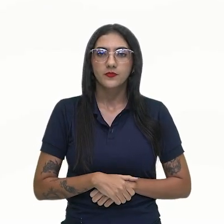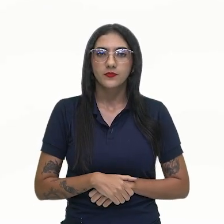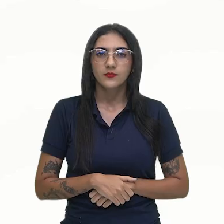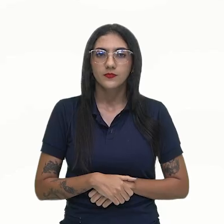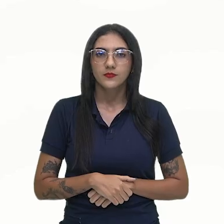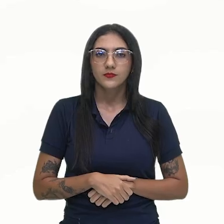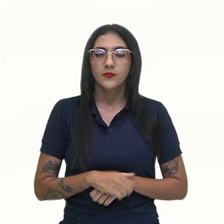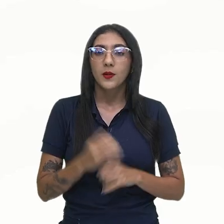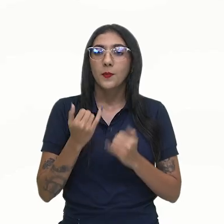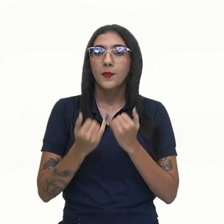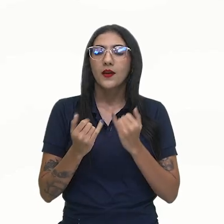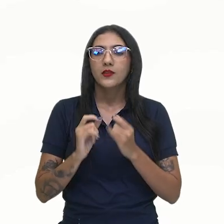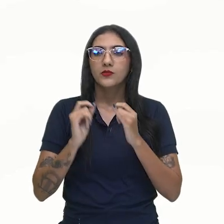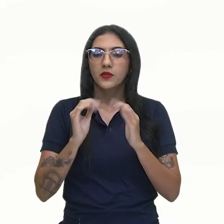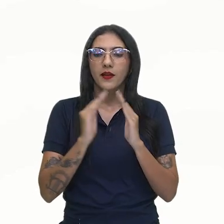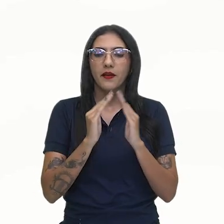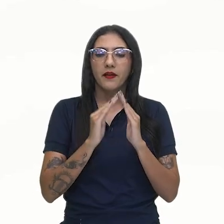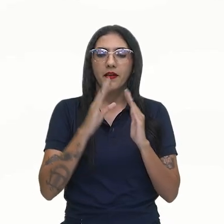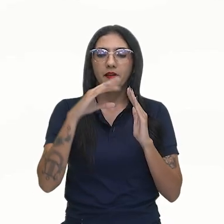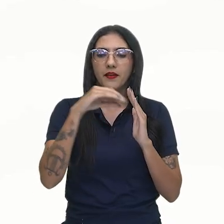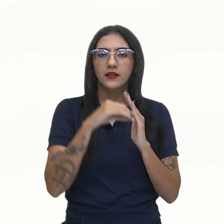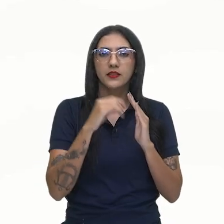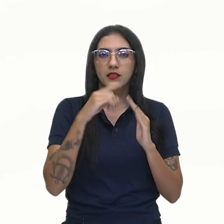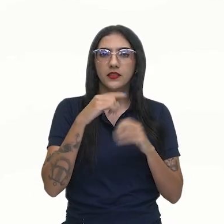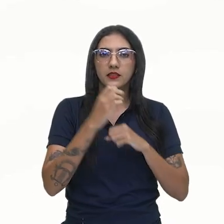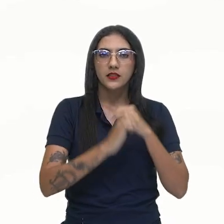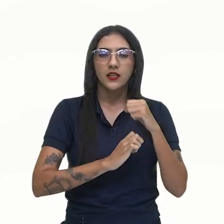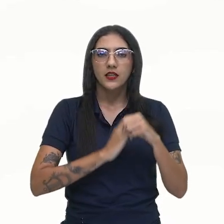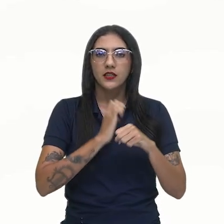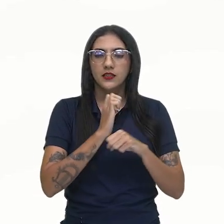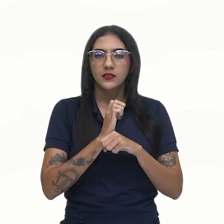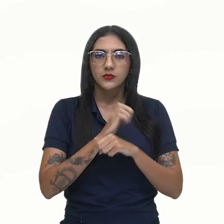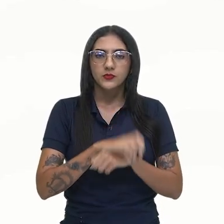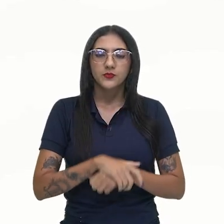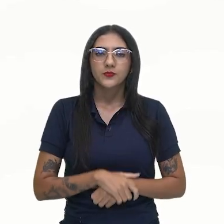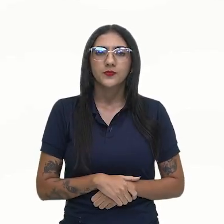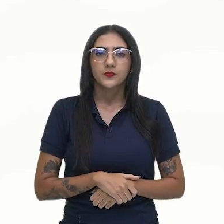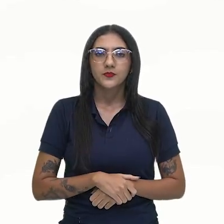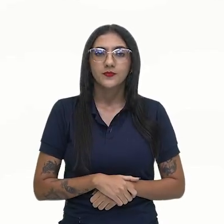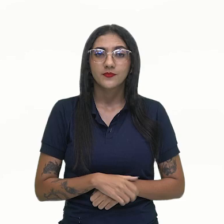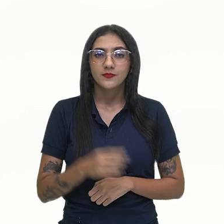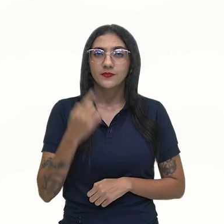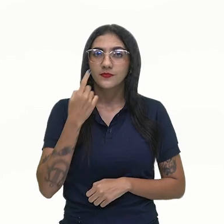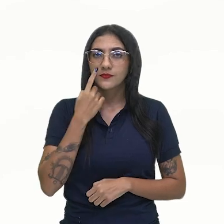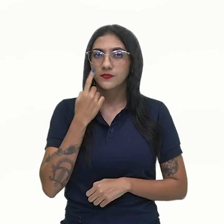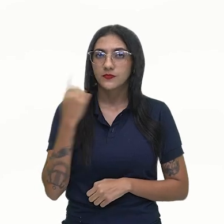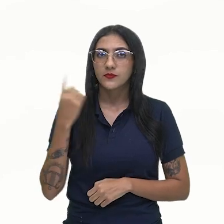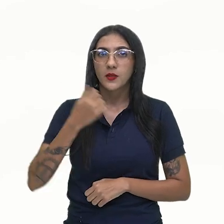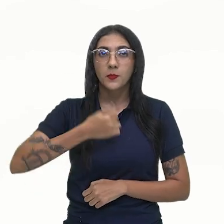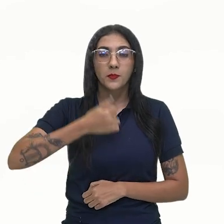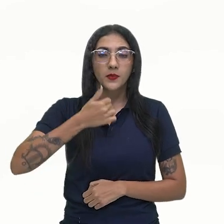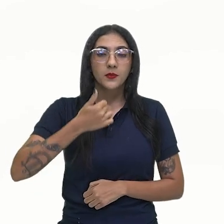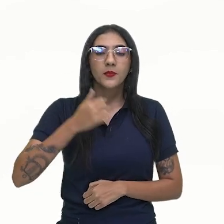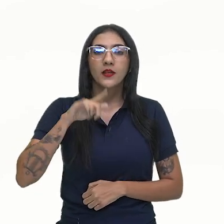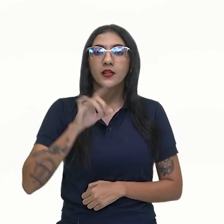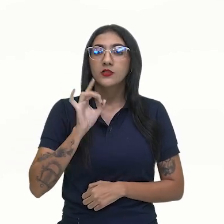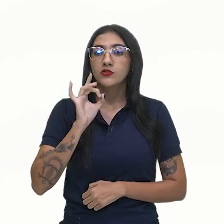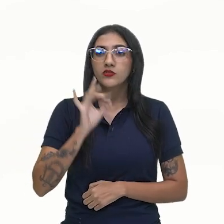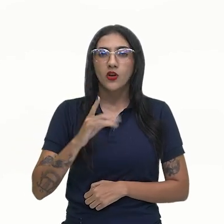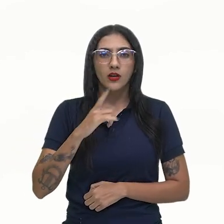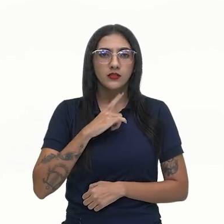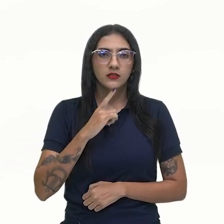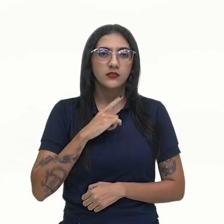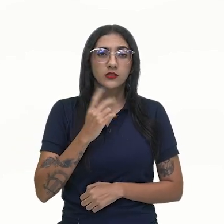ali as casinhas dos elétrons. Ó, essa daqui é a casinha 1, que só tem 2 moradores, são